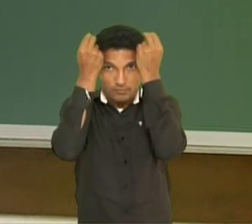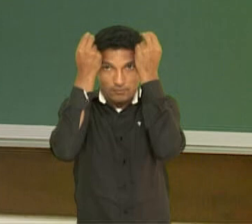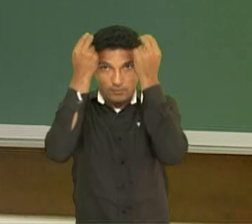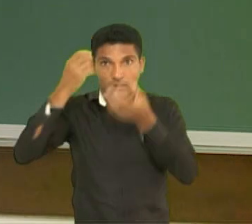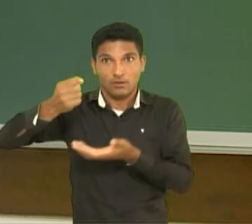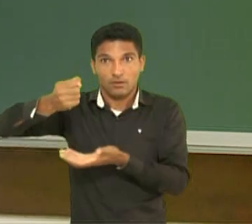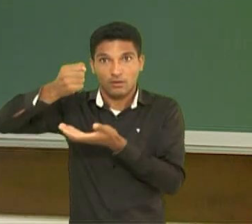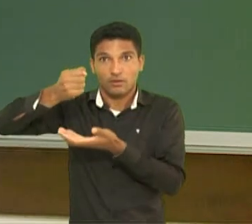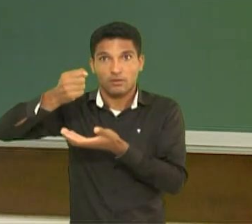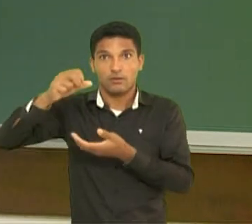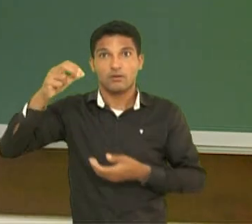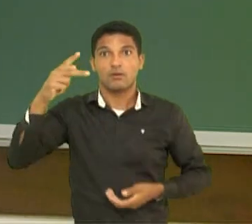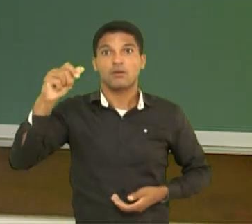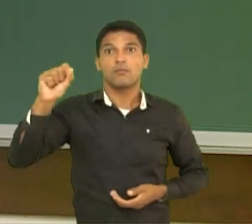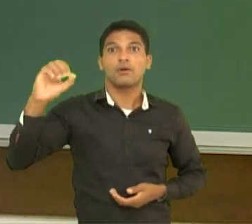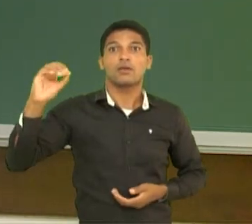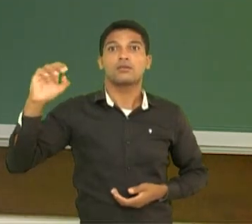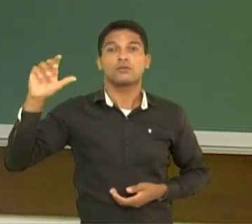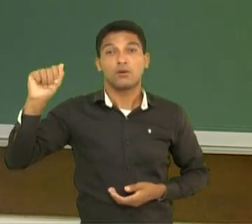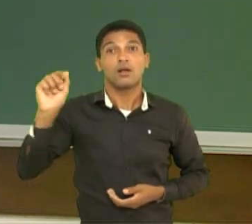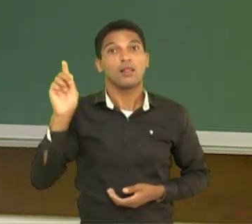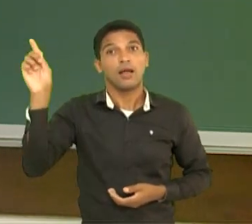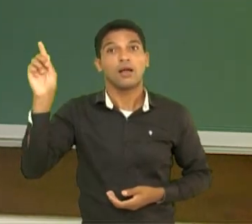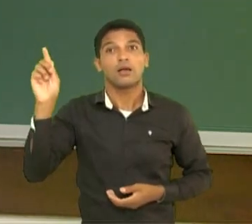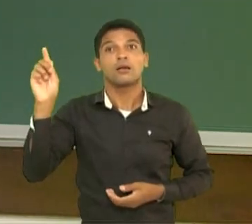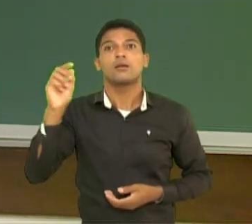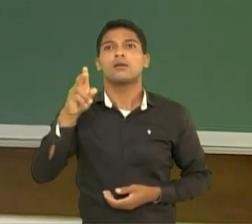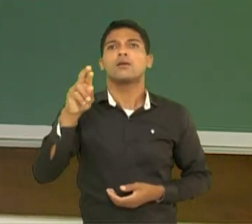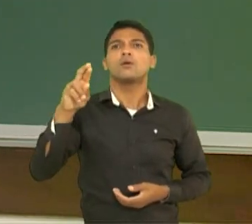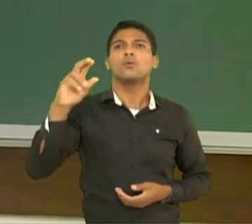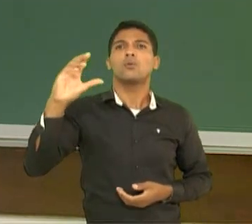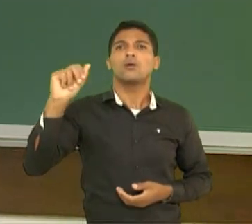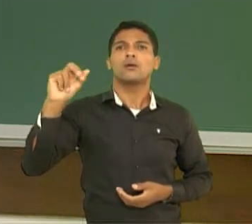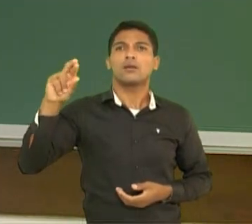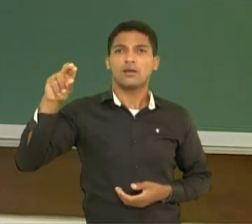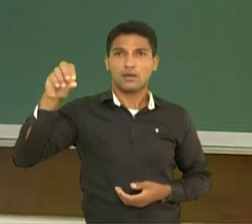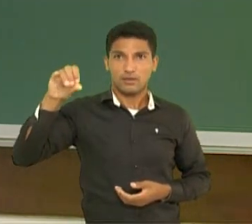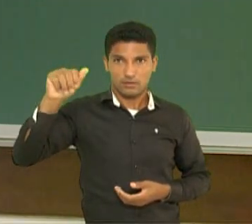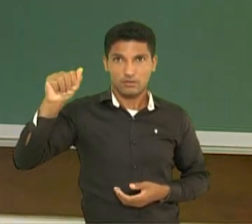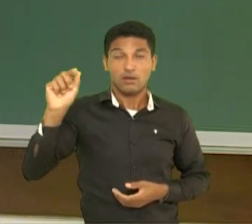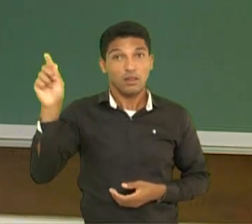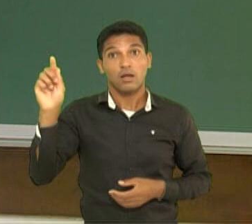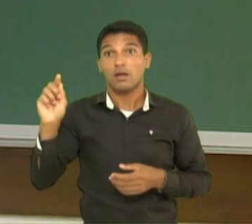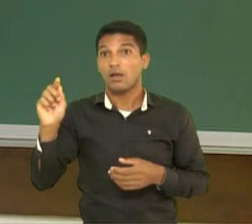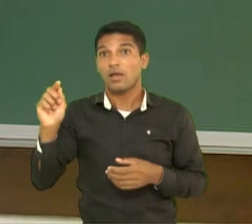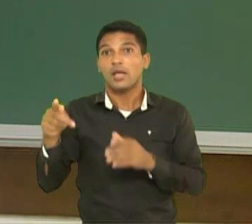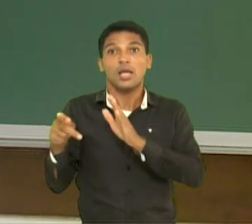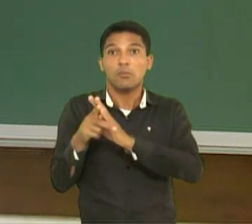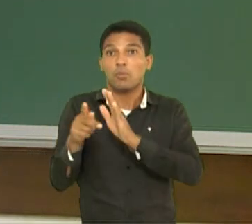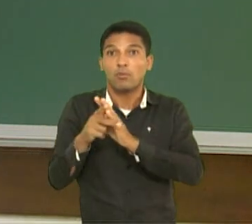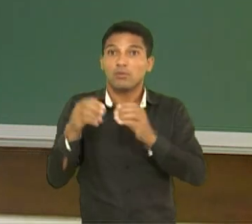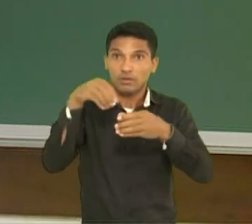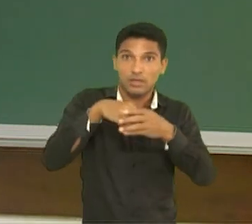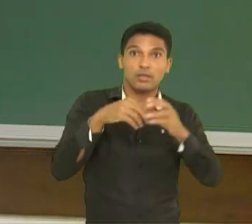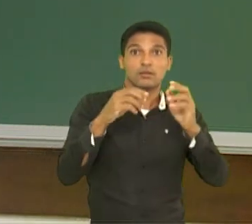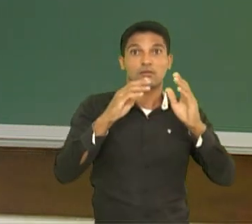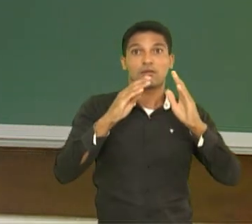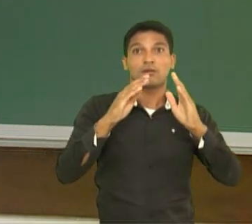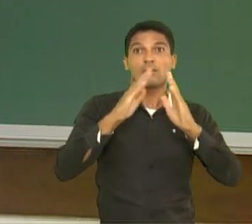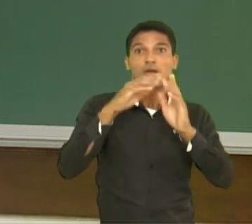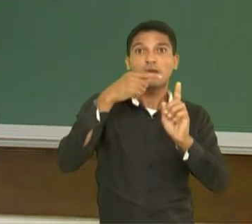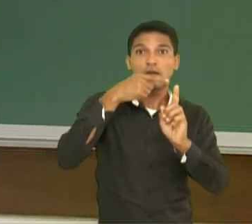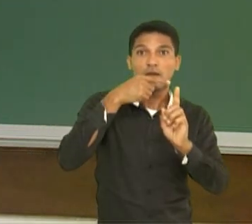de Páscoa, também são rituais e também são considerados festas. Bom, que aconteceu no momento